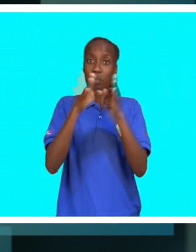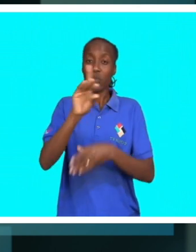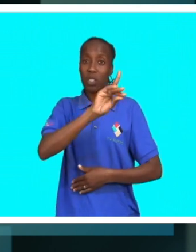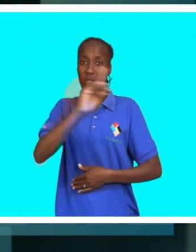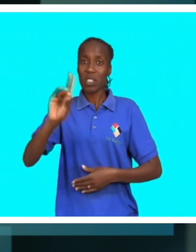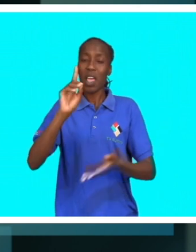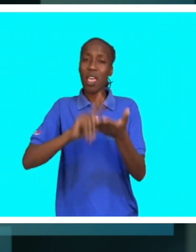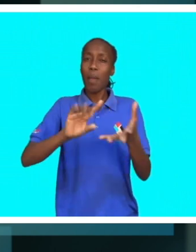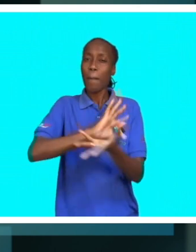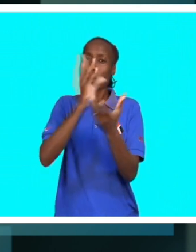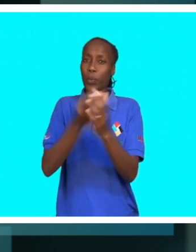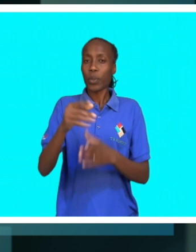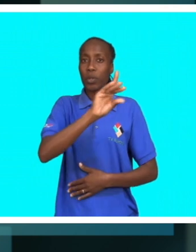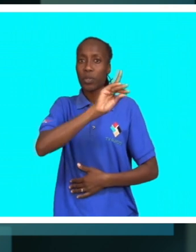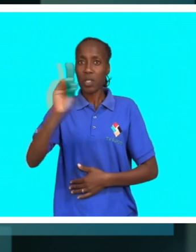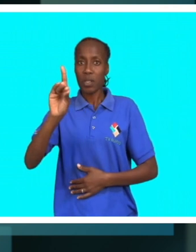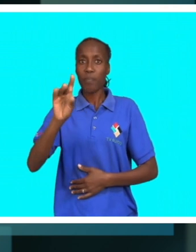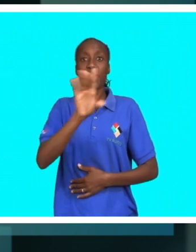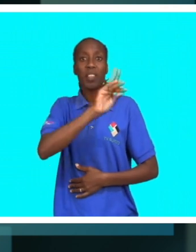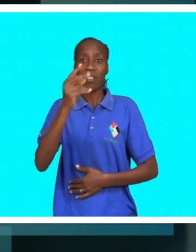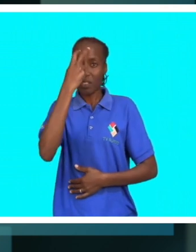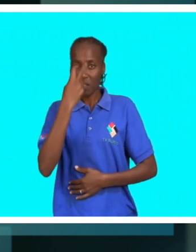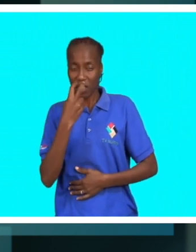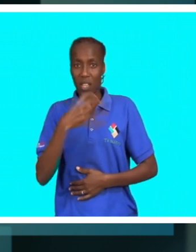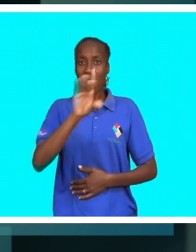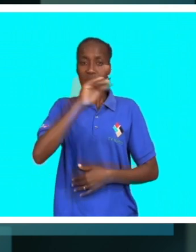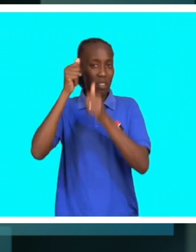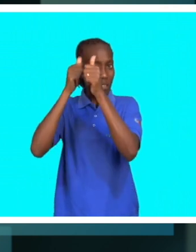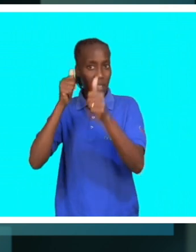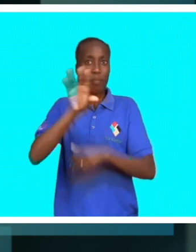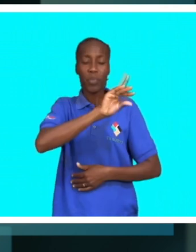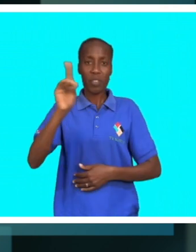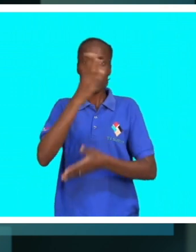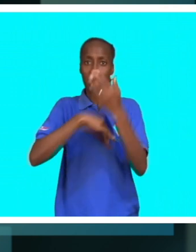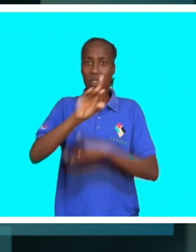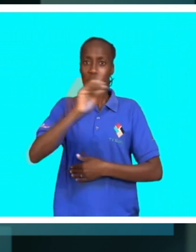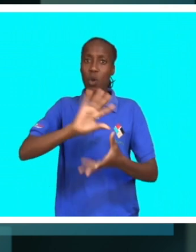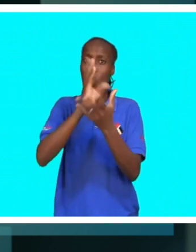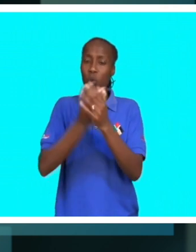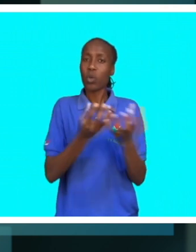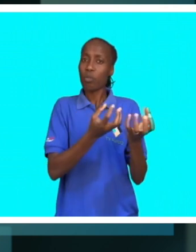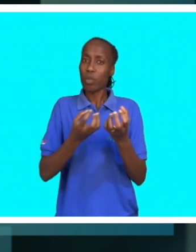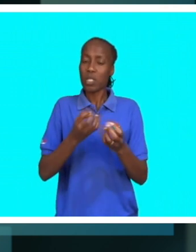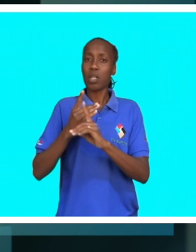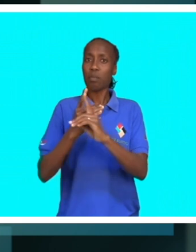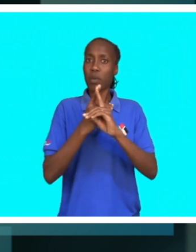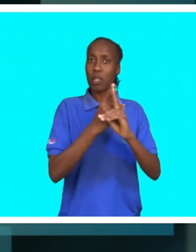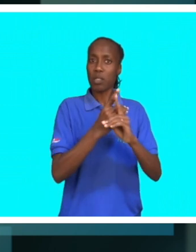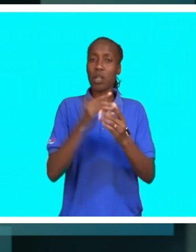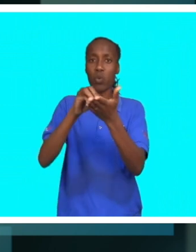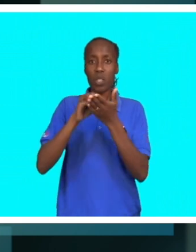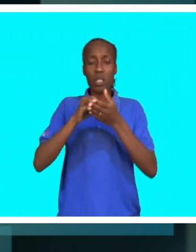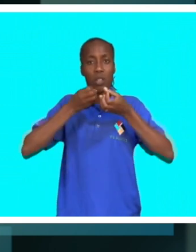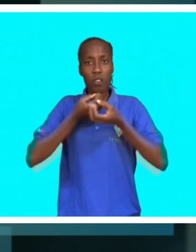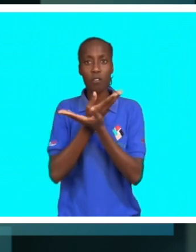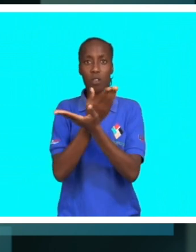deficiência é para todas as deficiências. A deficiência visual, deficiência intelectual e a deficiência física. Todos nós precisamos de participar no